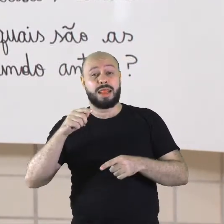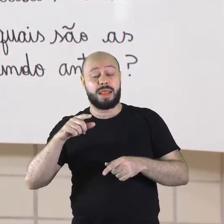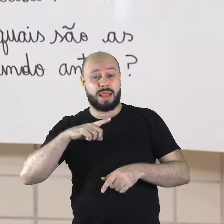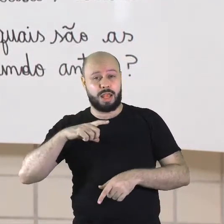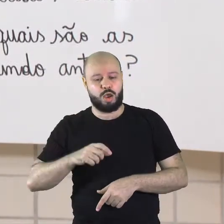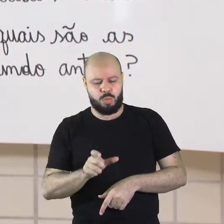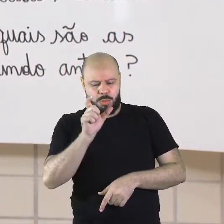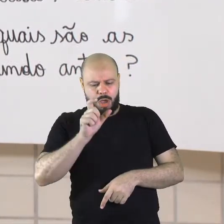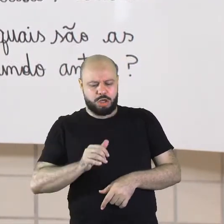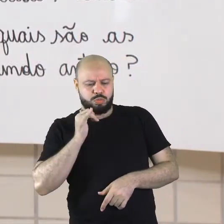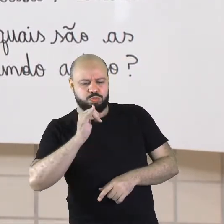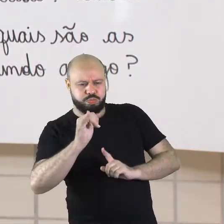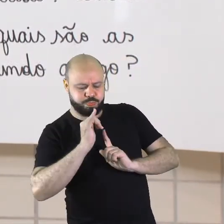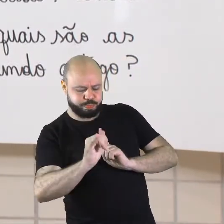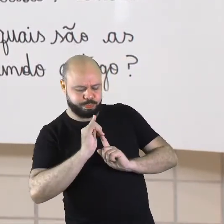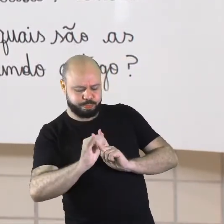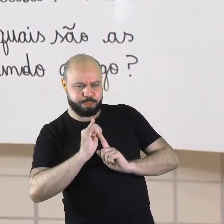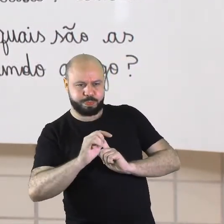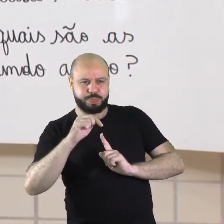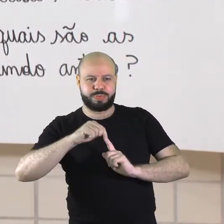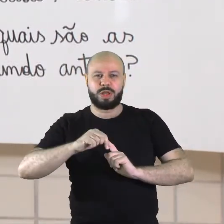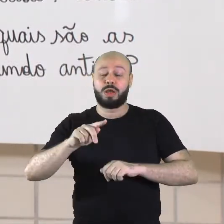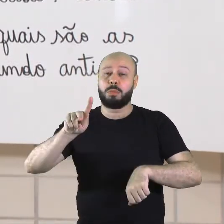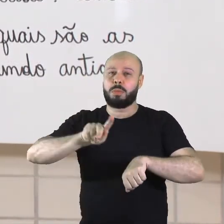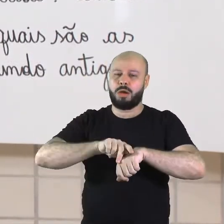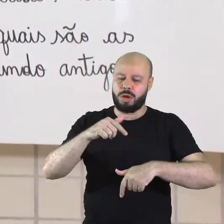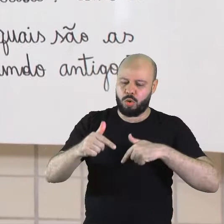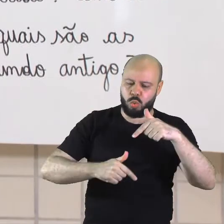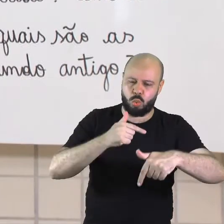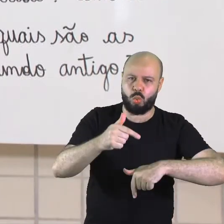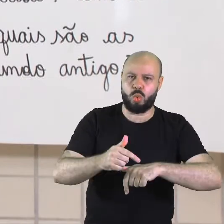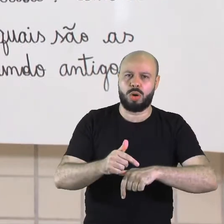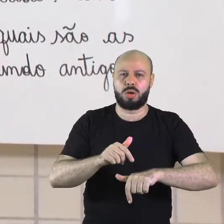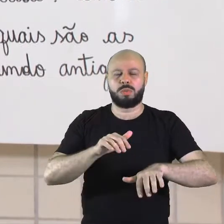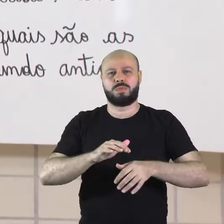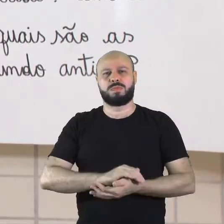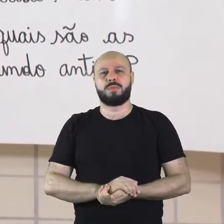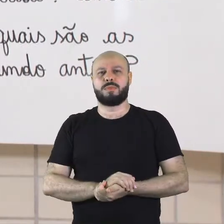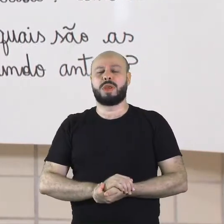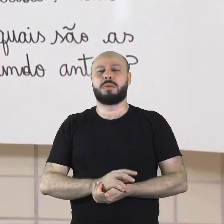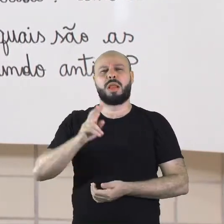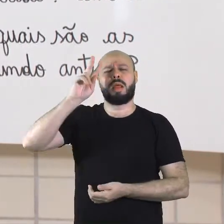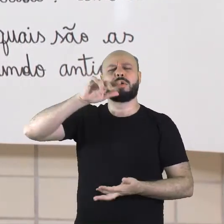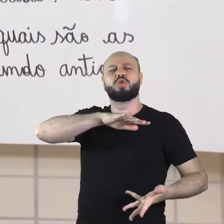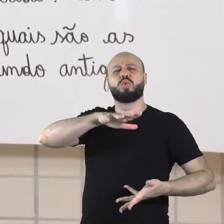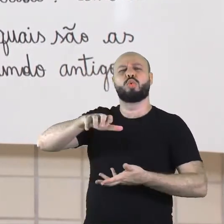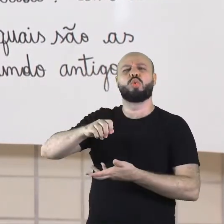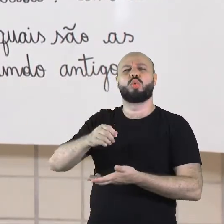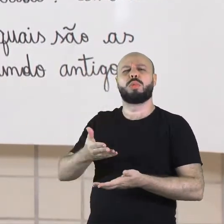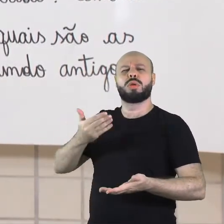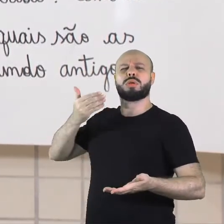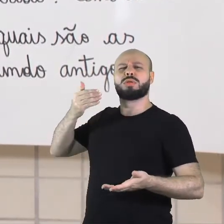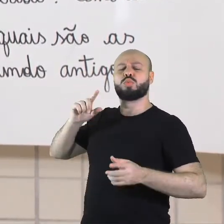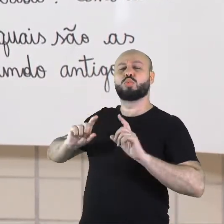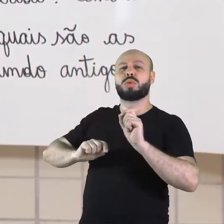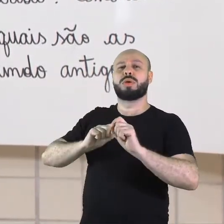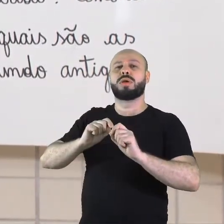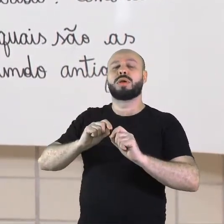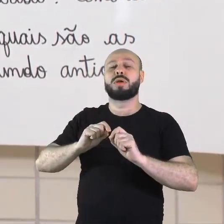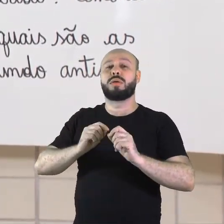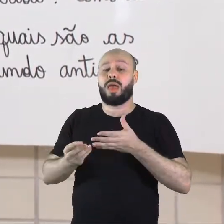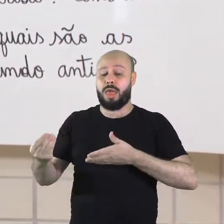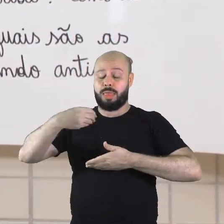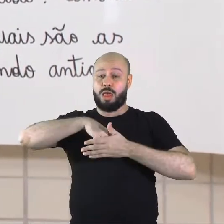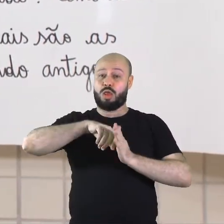umas ações que ela vai desenvolvendo. Mas por quê? Esse poema, Lembranças do Mundo Antigo, ele é um poema que faz parte do livro